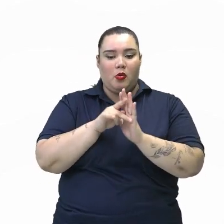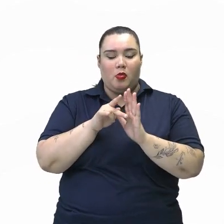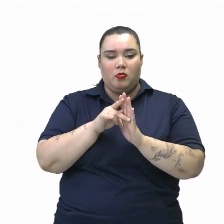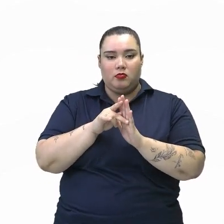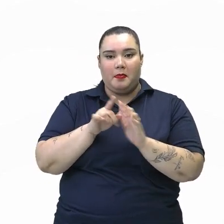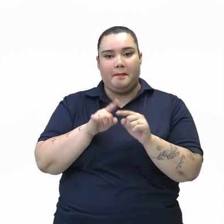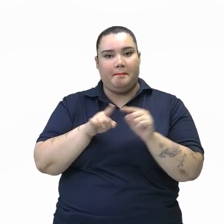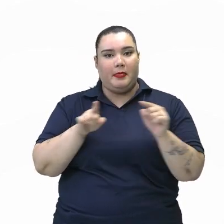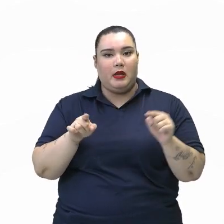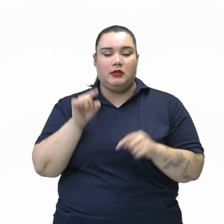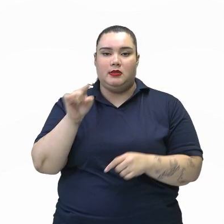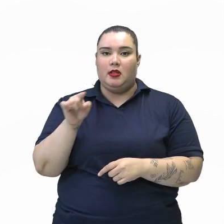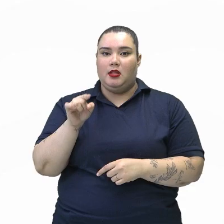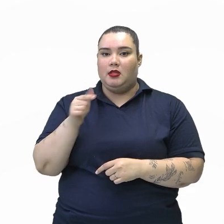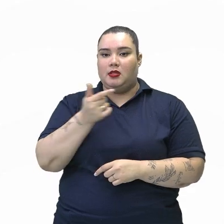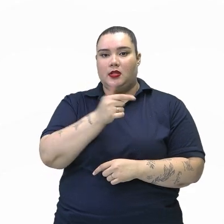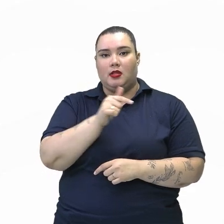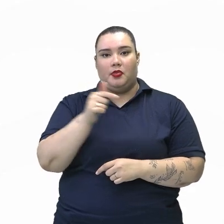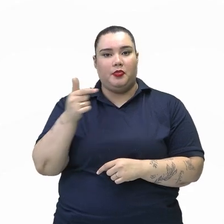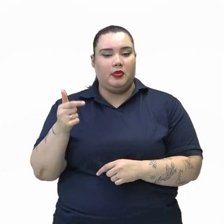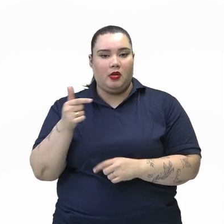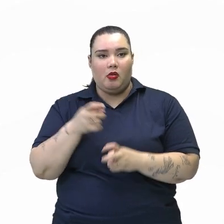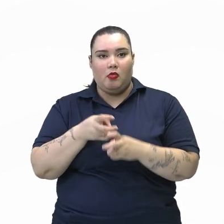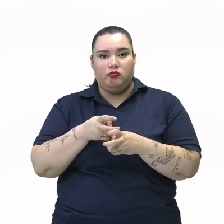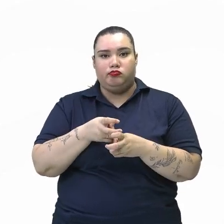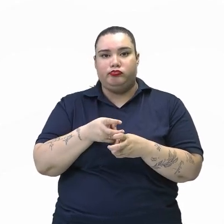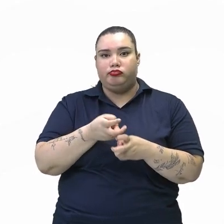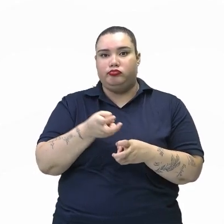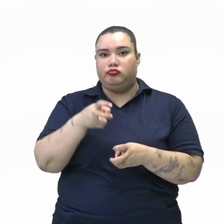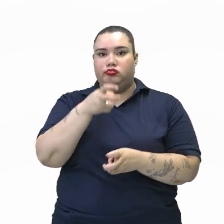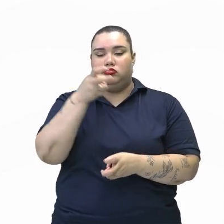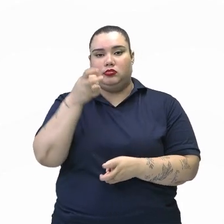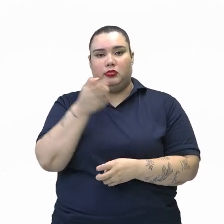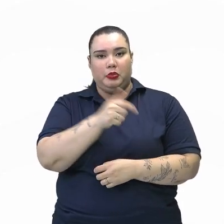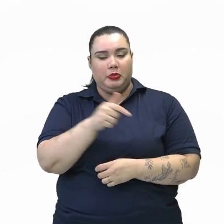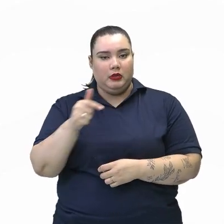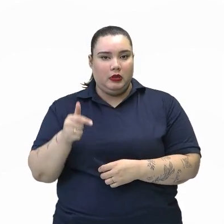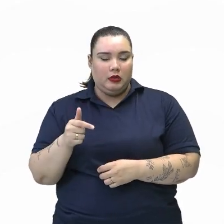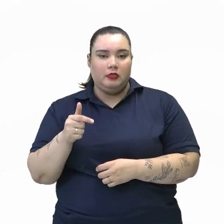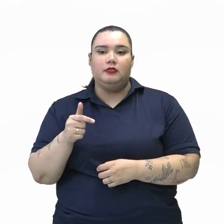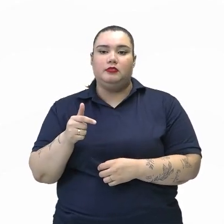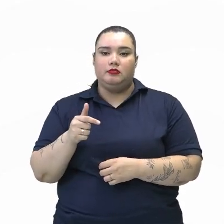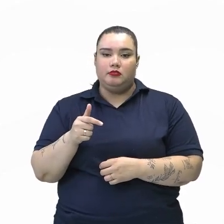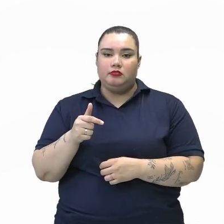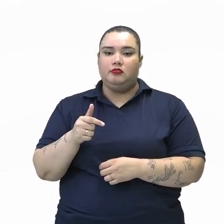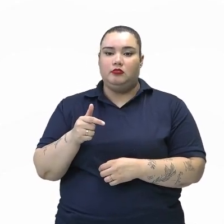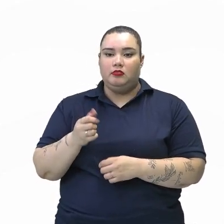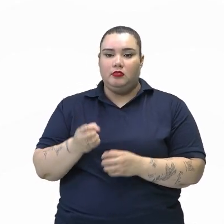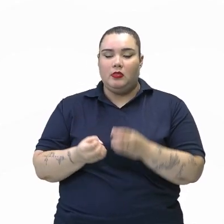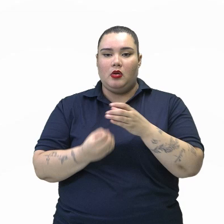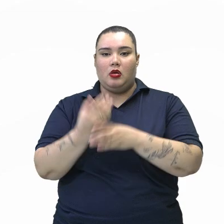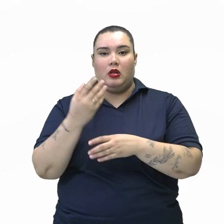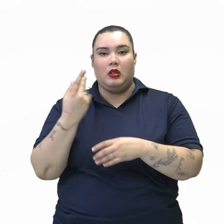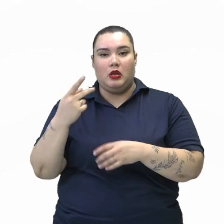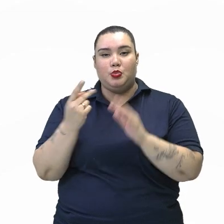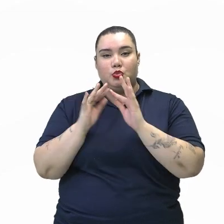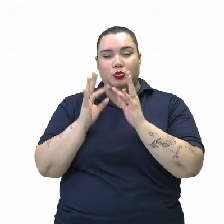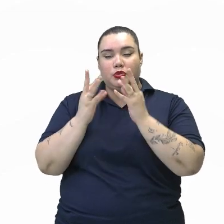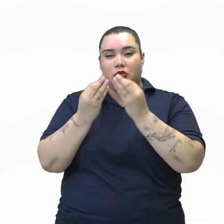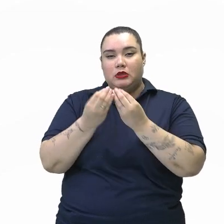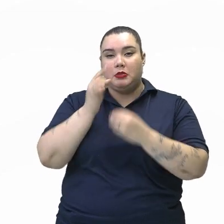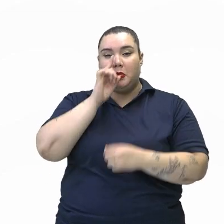indivíduo com uma característica bem peculiar, né, que promove aí a formação de uma toxina,